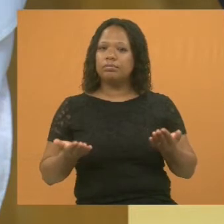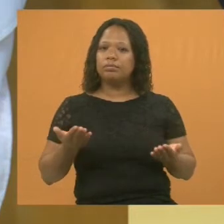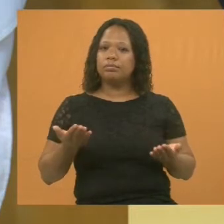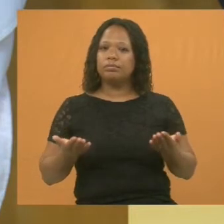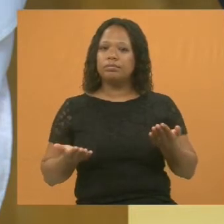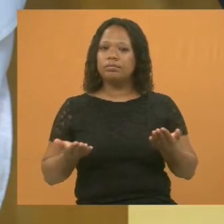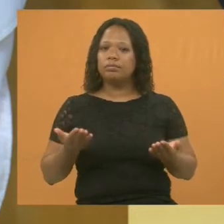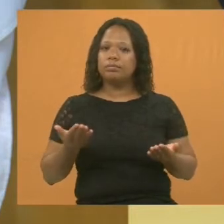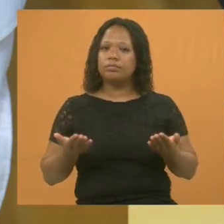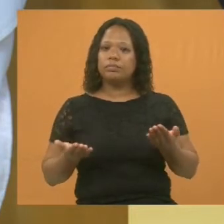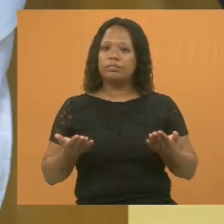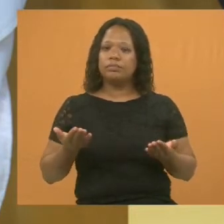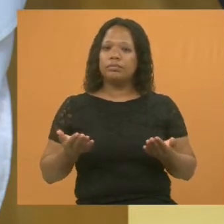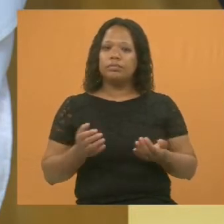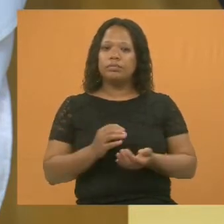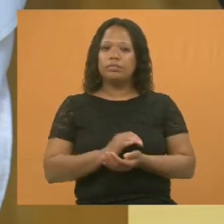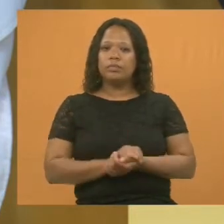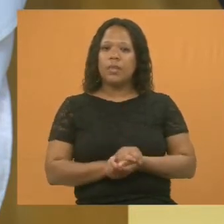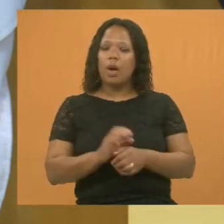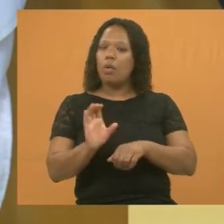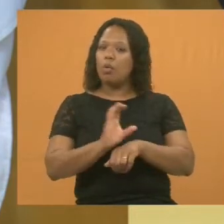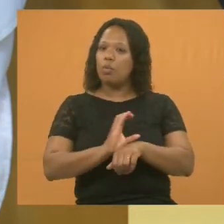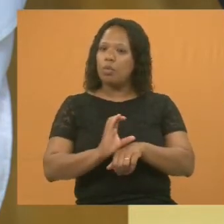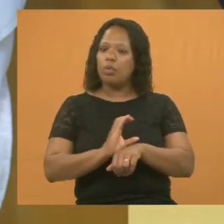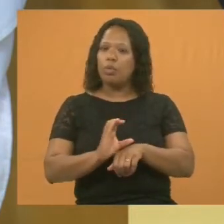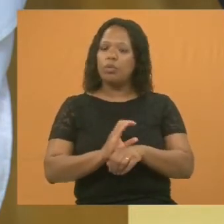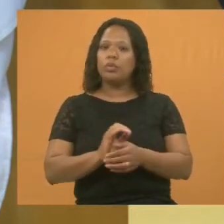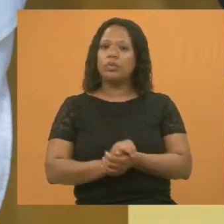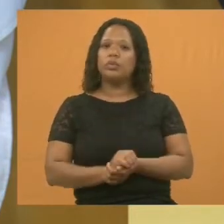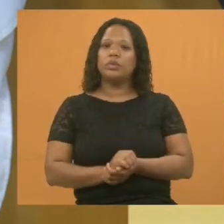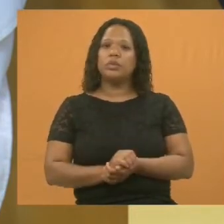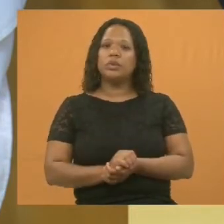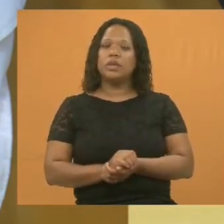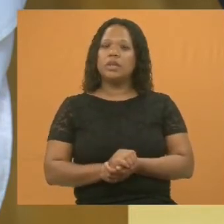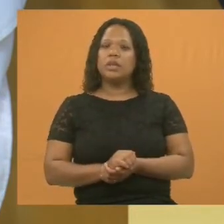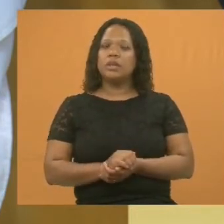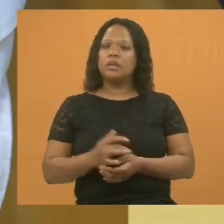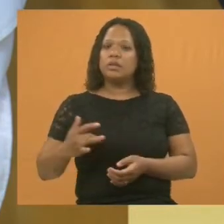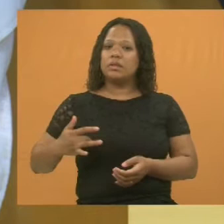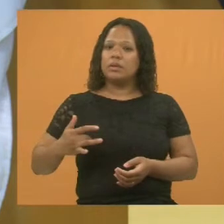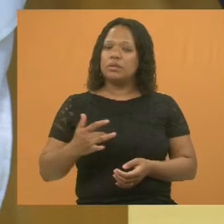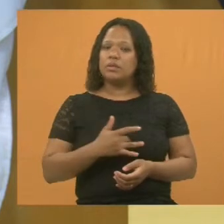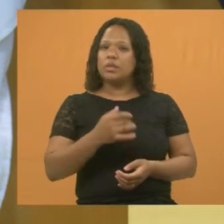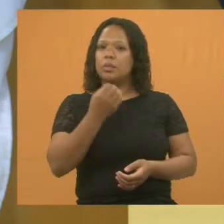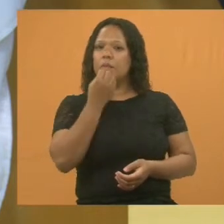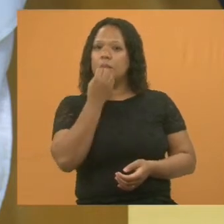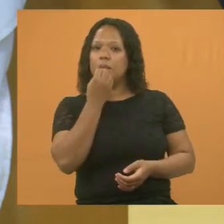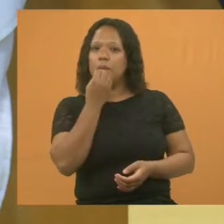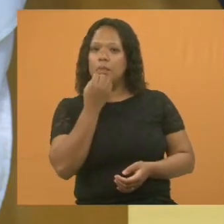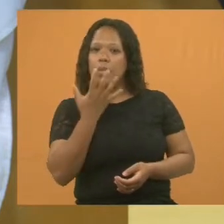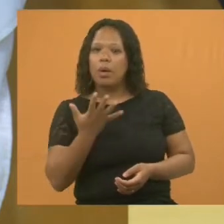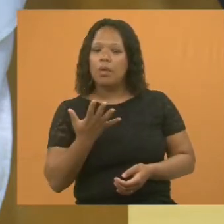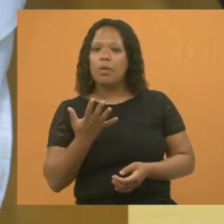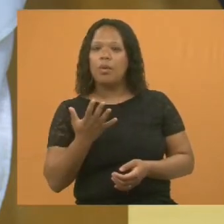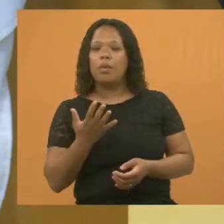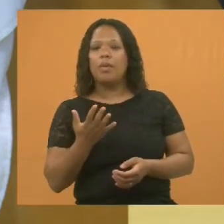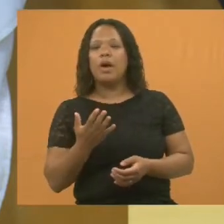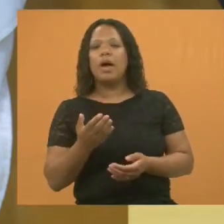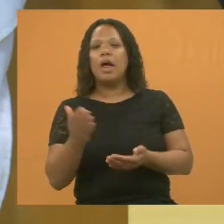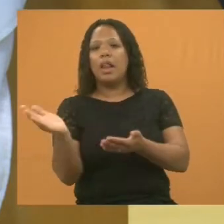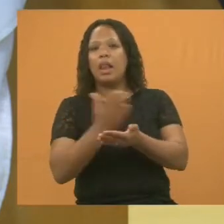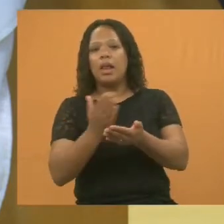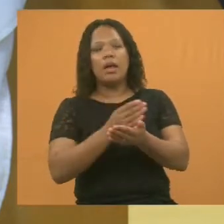através de curso de qualidade de vida, sistema de ensino do Educa Mais, sistema de bibliotecas